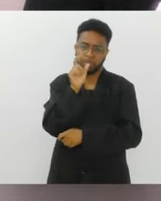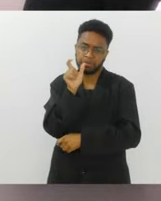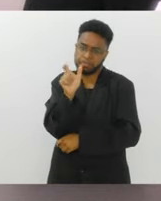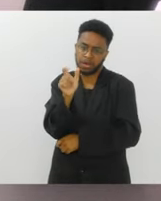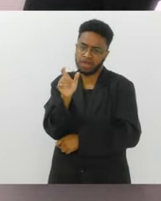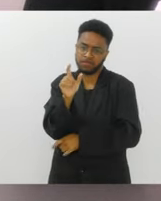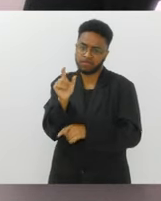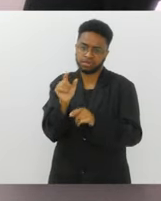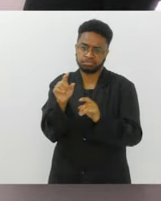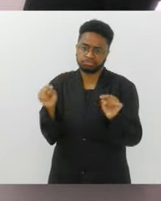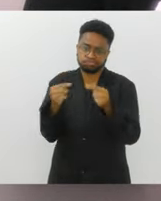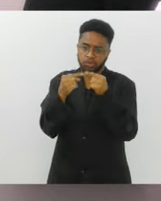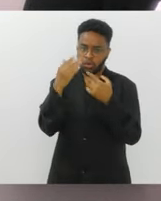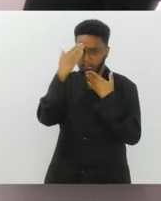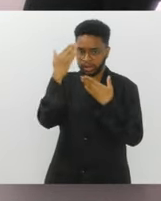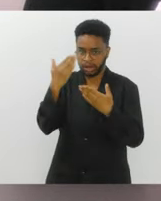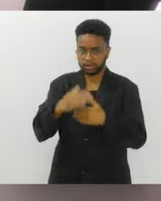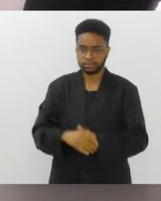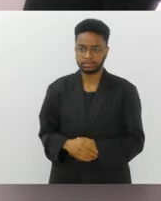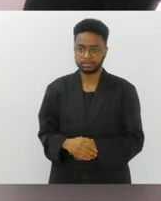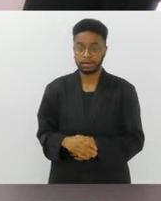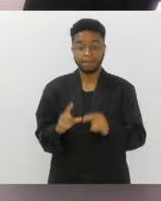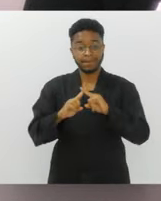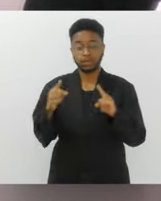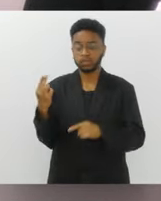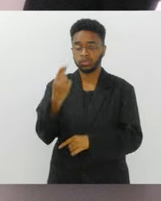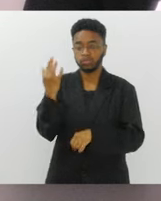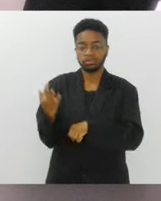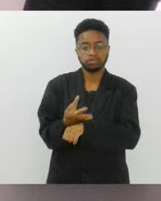obrigado. Não dá para tolerar